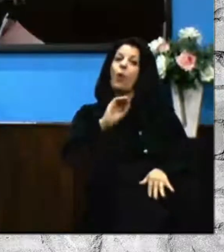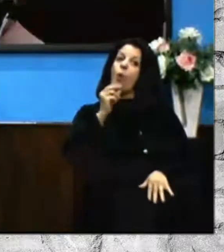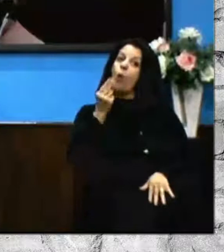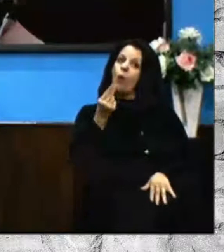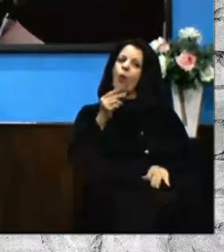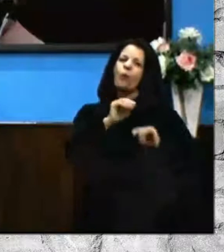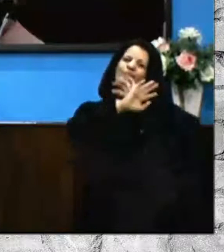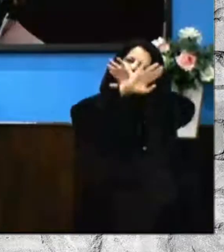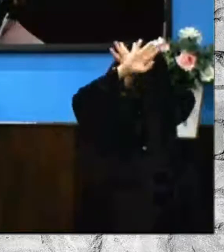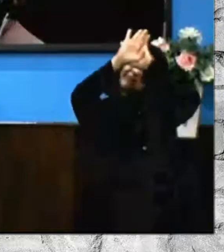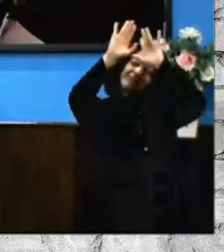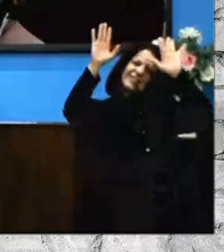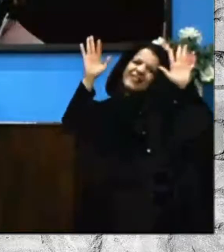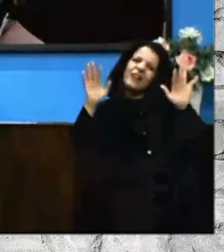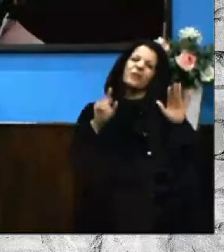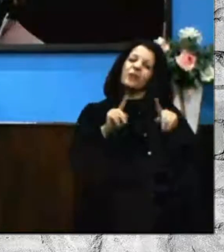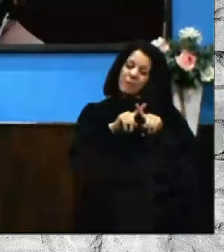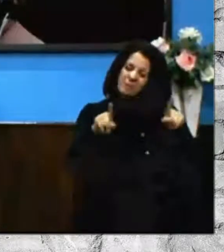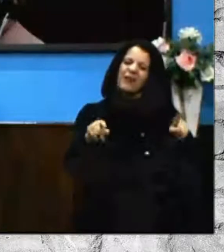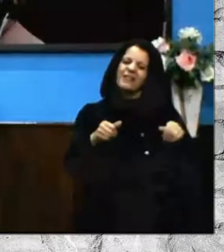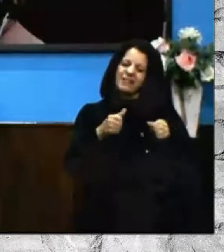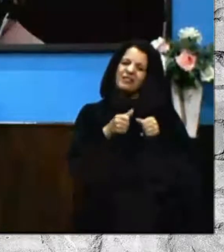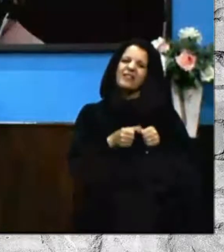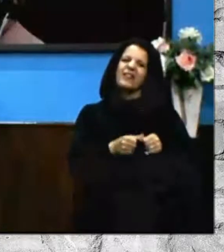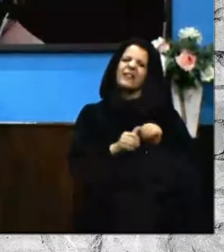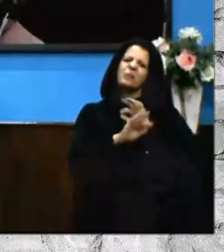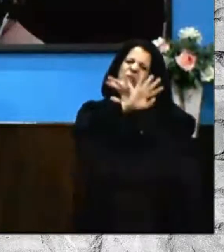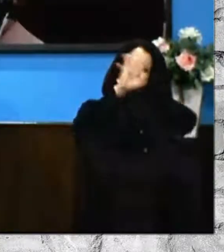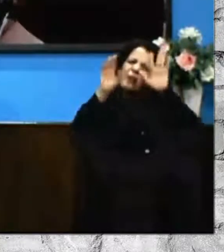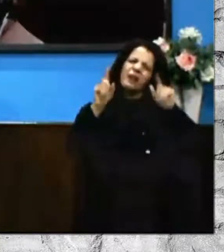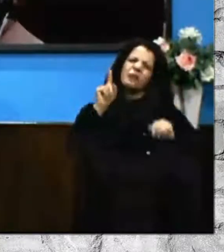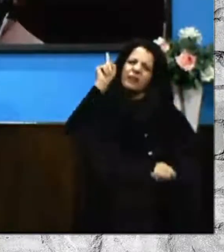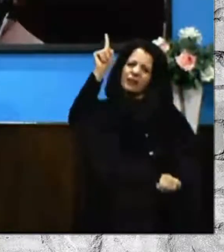ou na glória. Nós seremos para a glória do nosso Senhor.